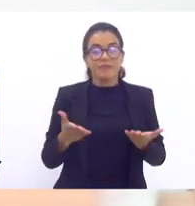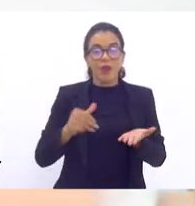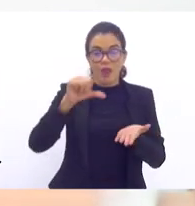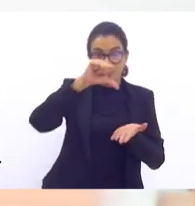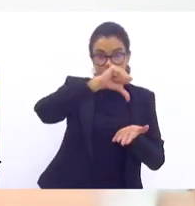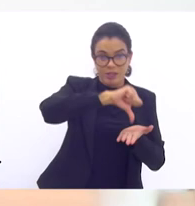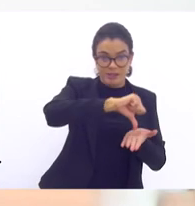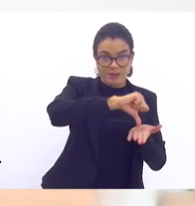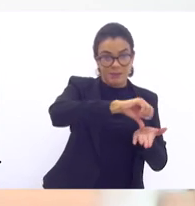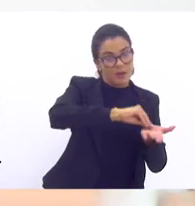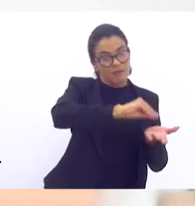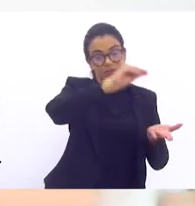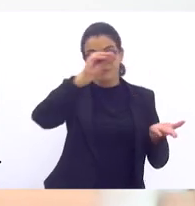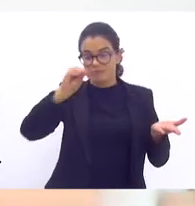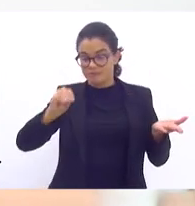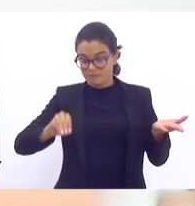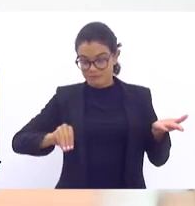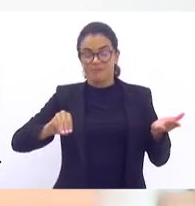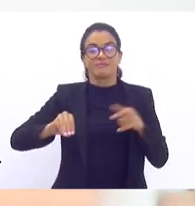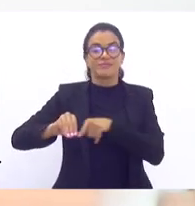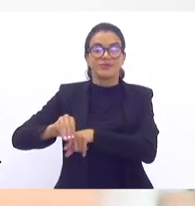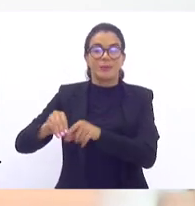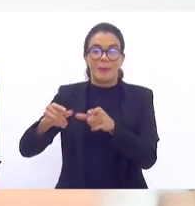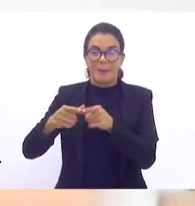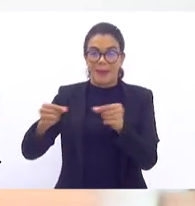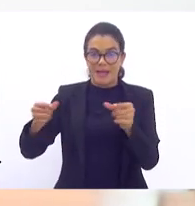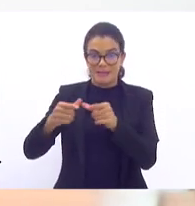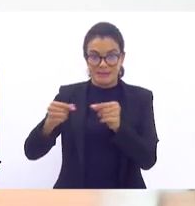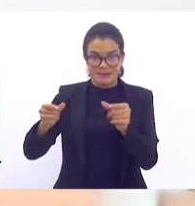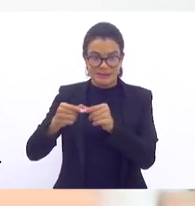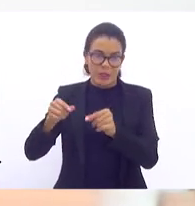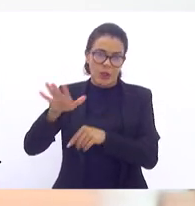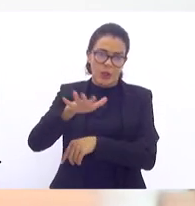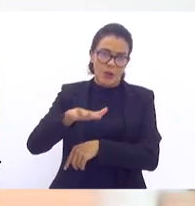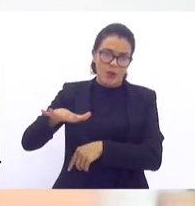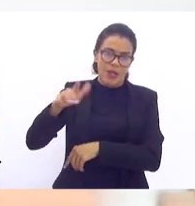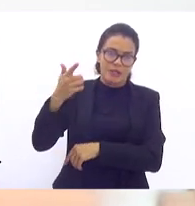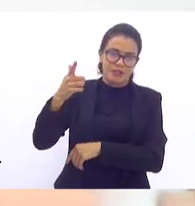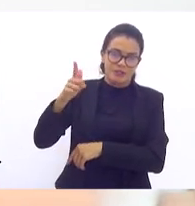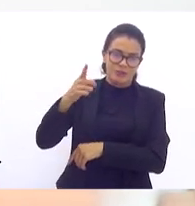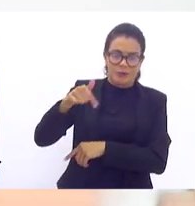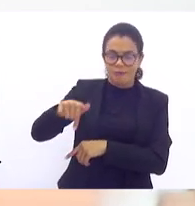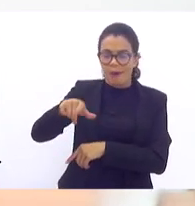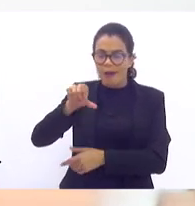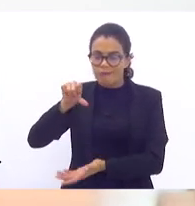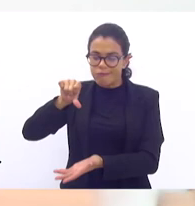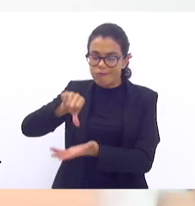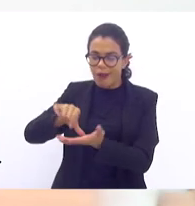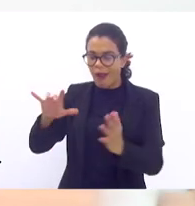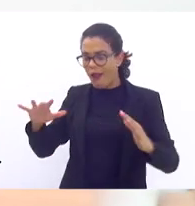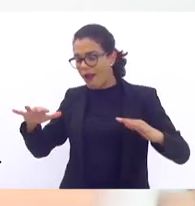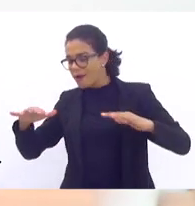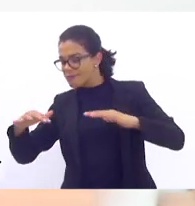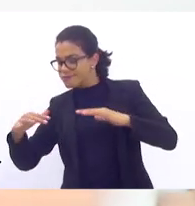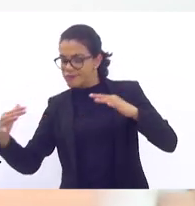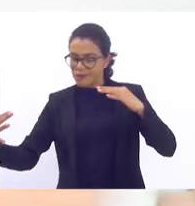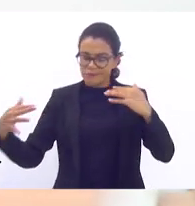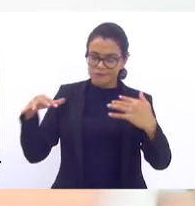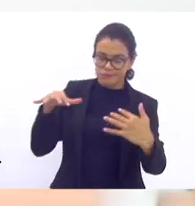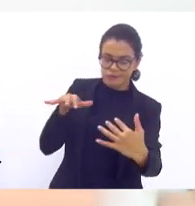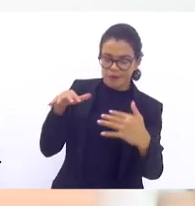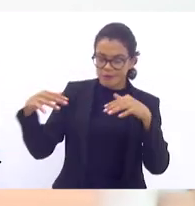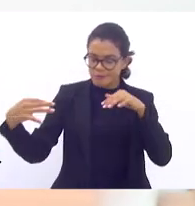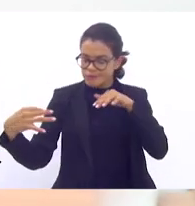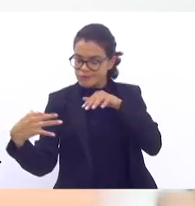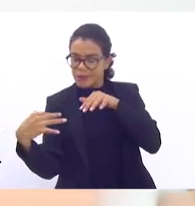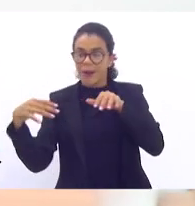Capital em Brasília claro que um local geograficamente mais Centralizado onde pudesse ficar mais cômodo para